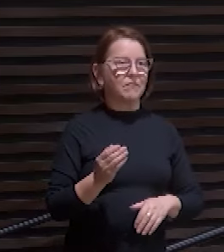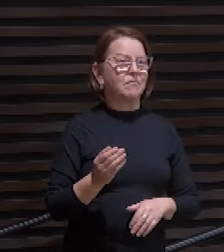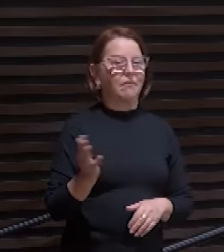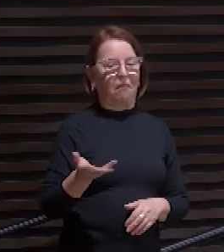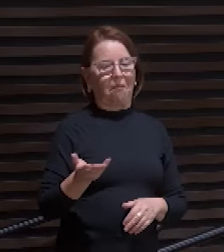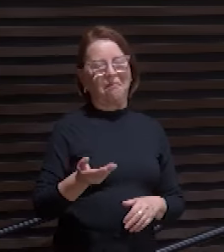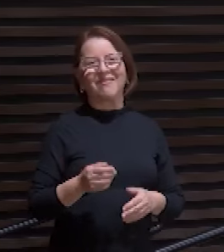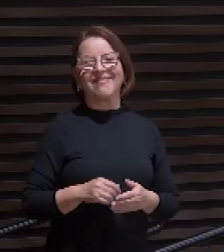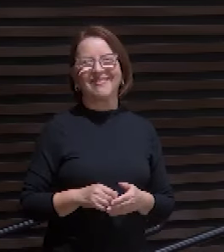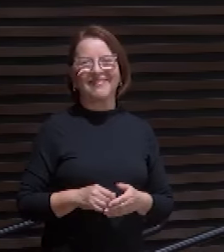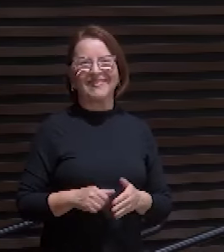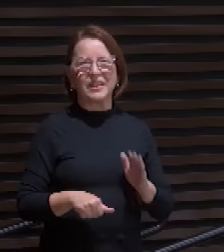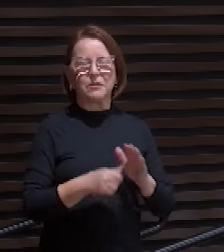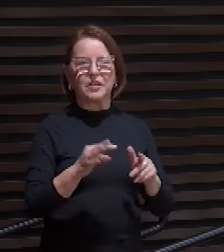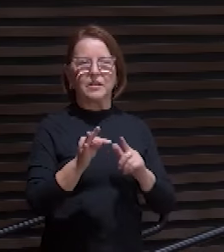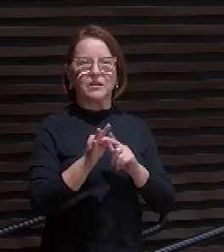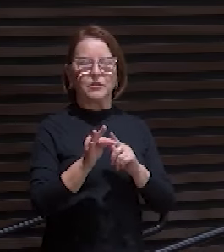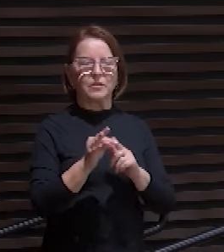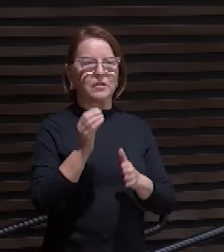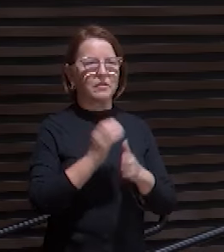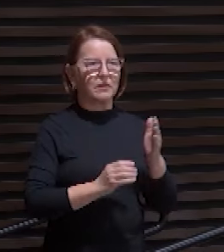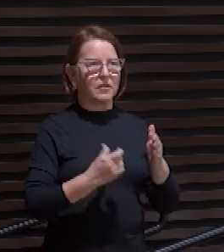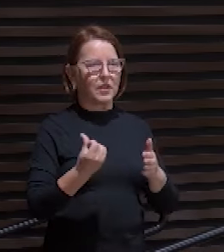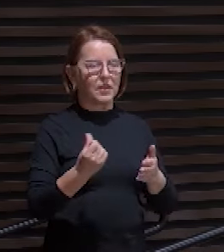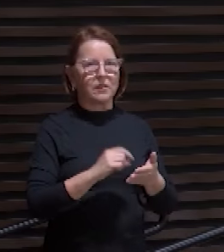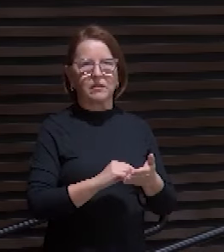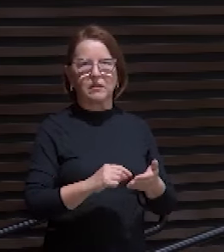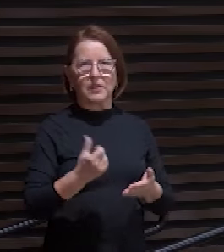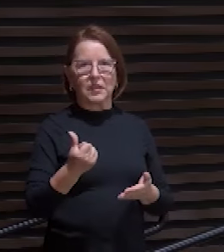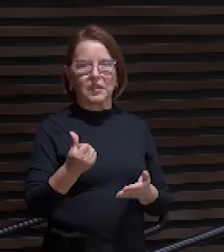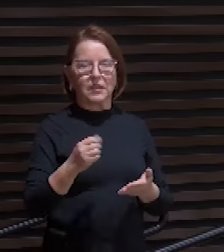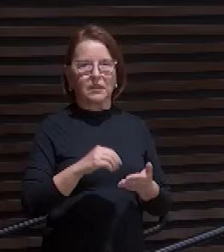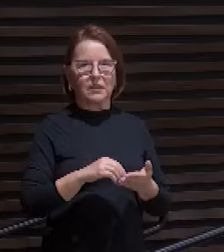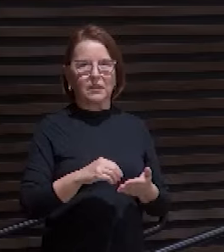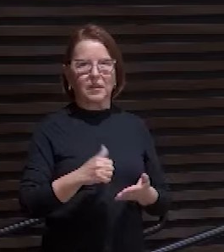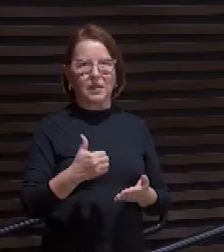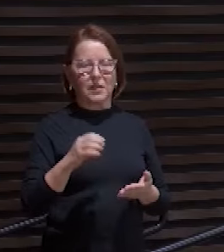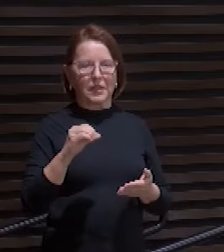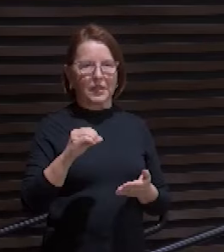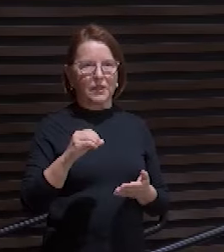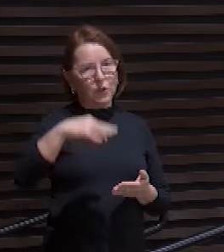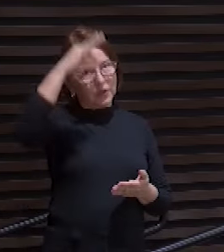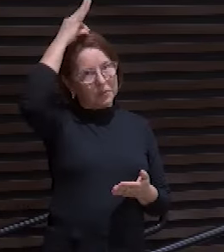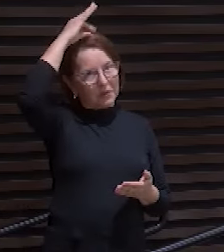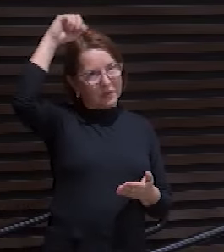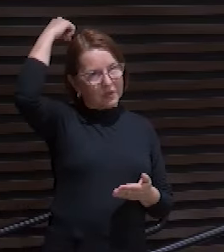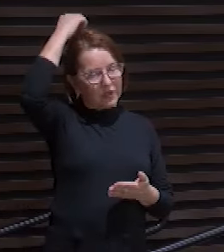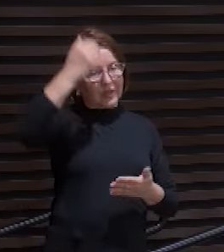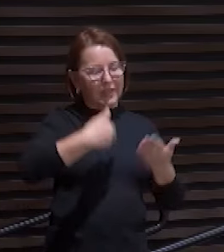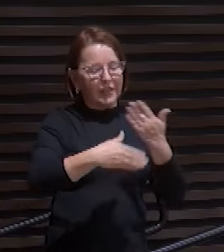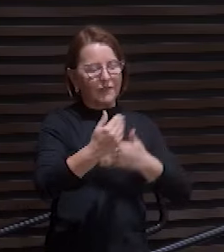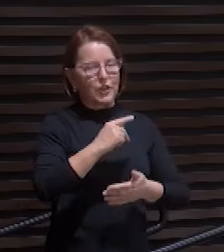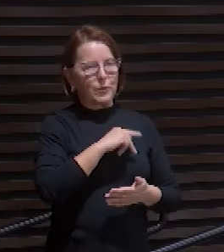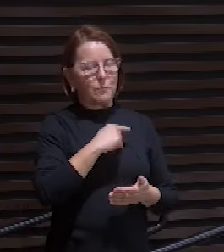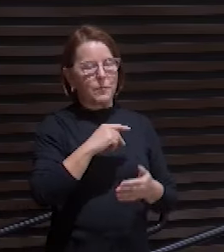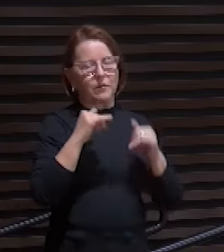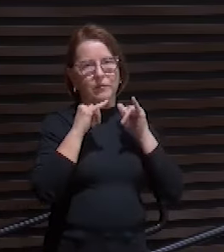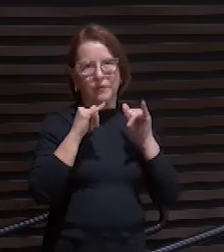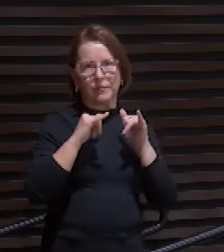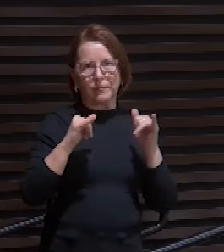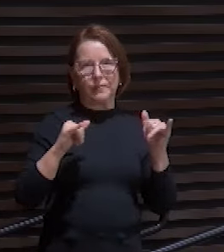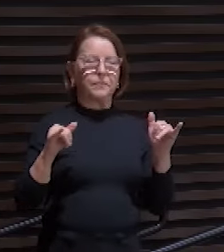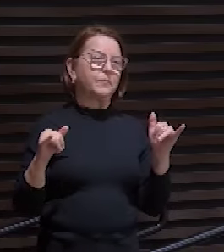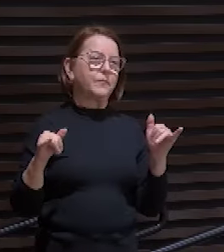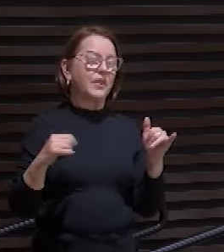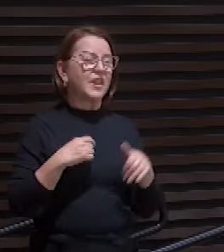1 Timóteo 6, de 6 a 10, o Espírito Santo, através de Paulo, está dizendo uma coisa aqui, que eu